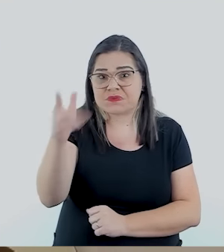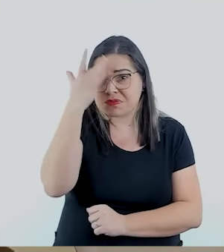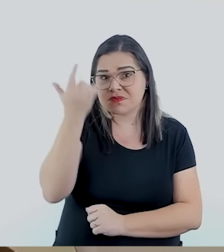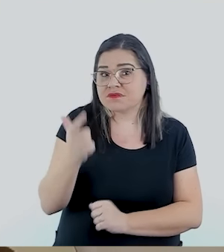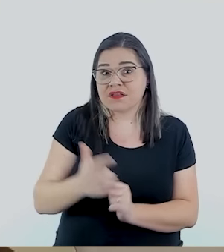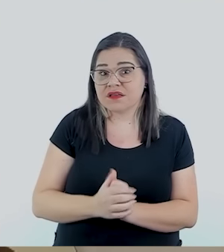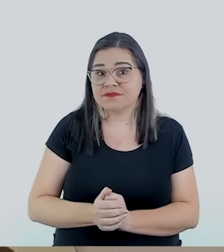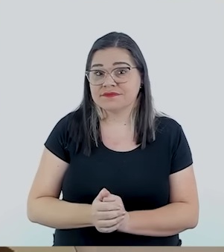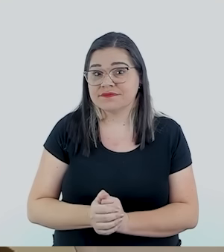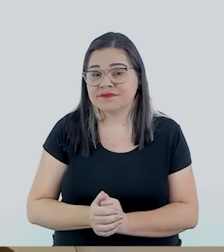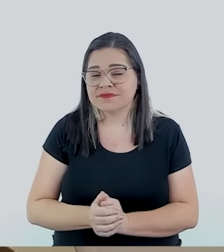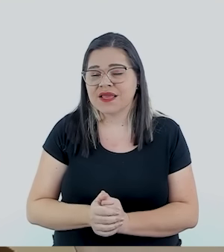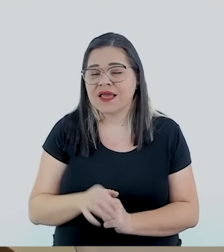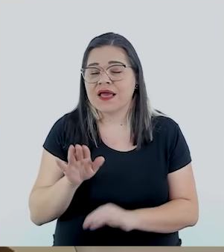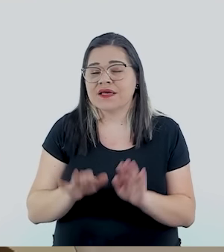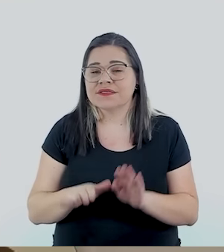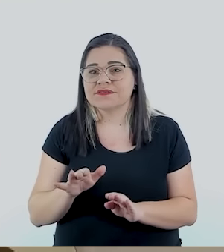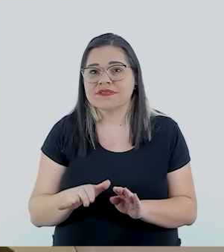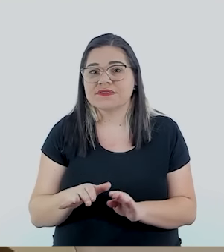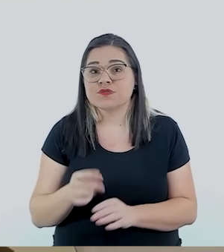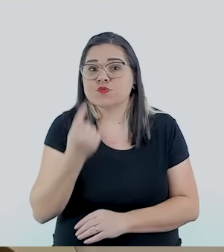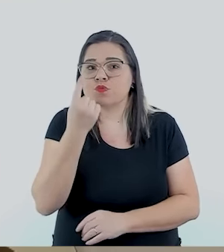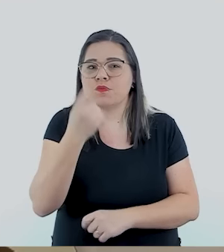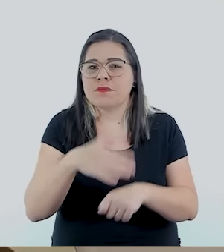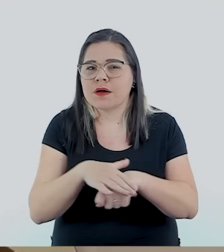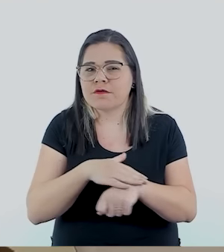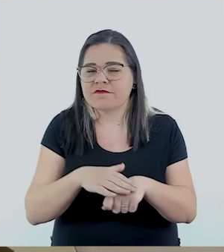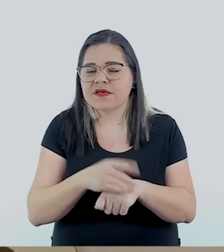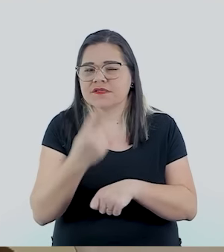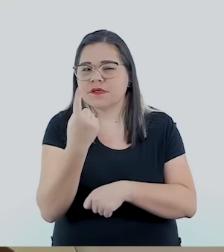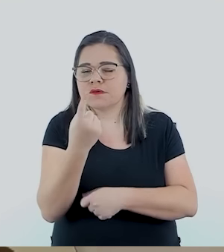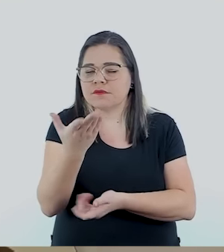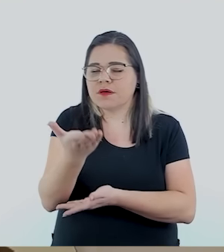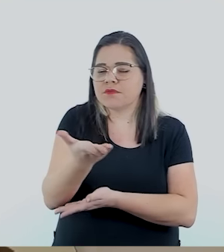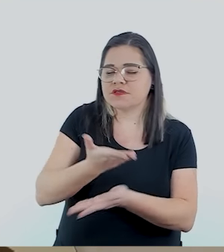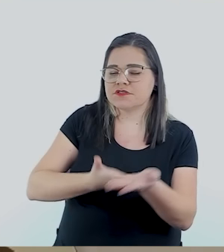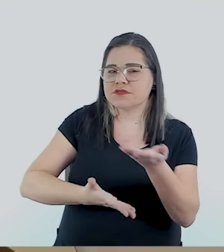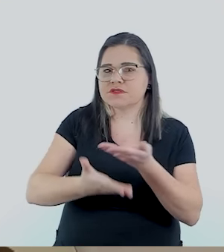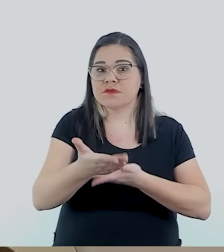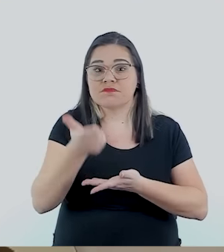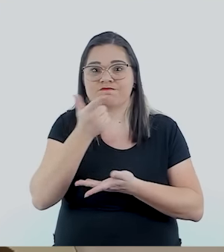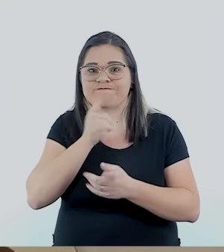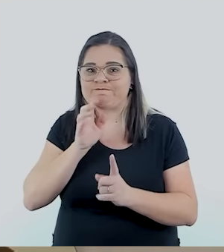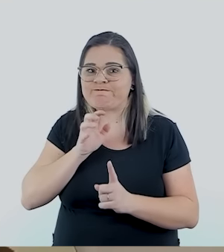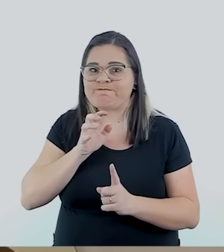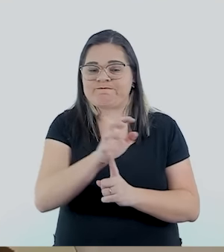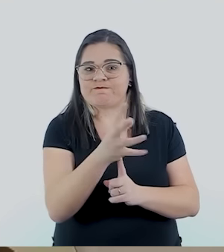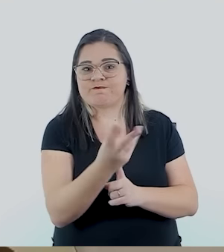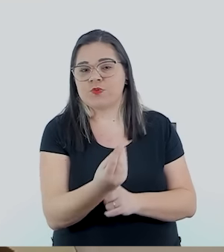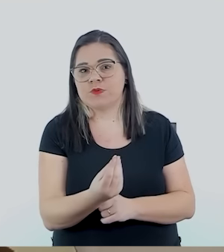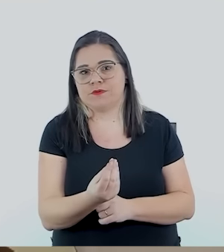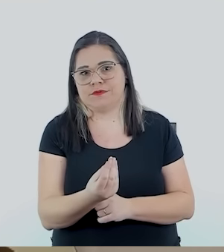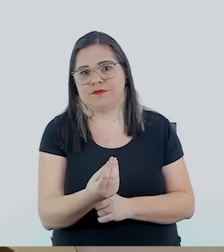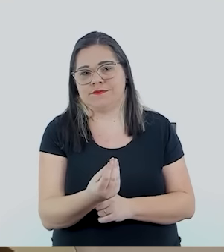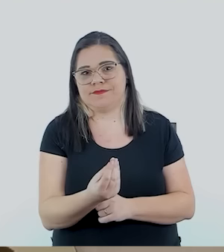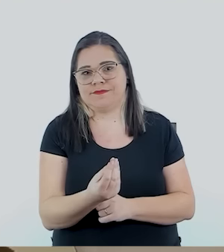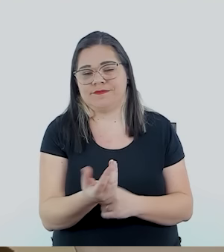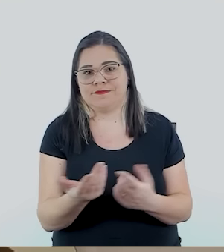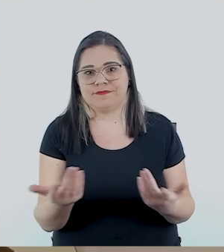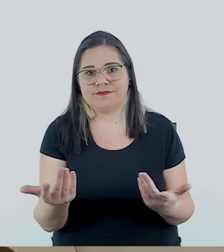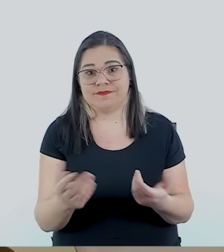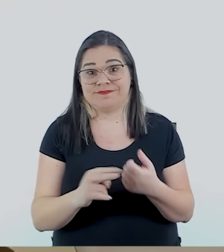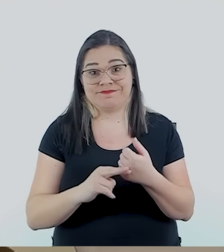ela muitas vezes um eh uma conversa uma mediação elas conseguem ter um impacto eh enorme então